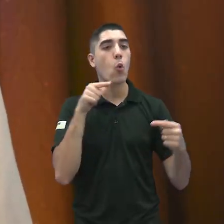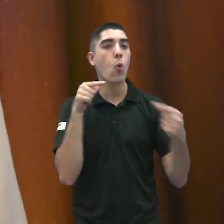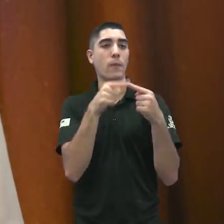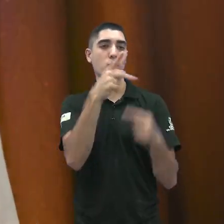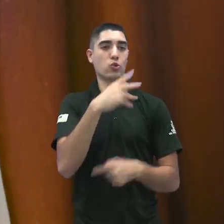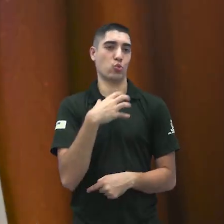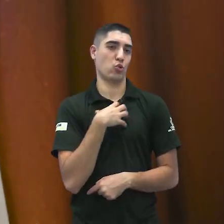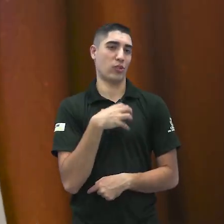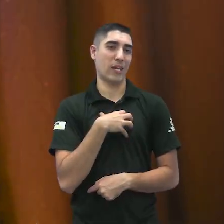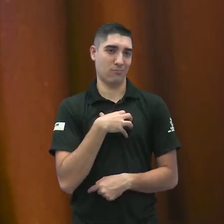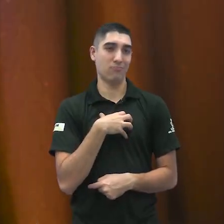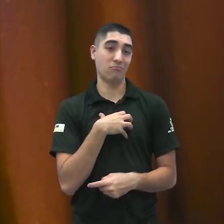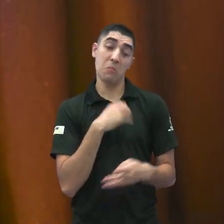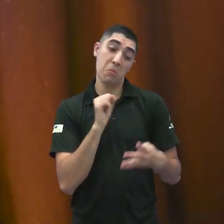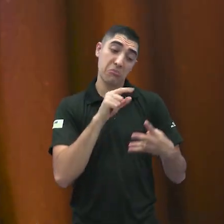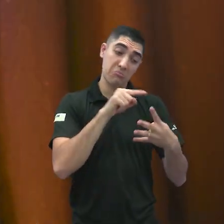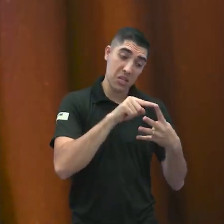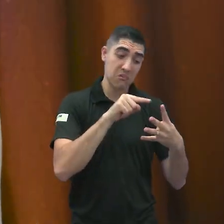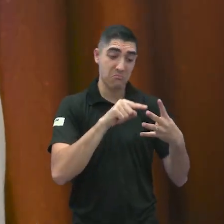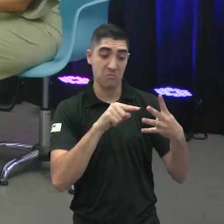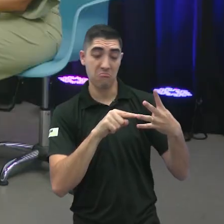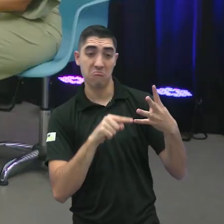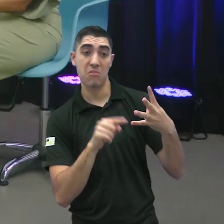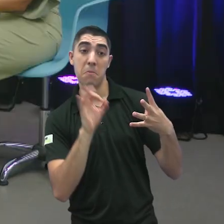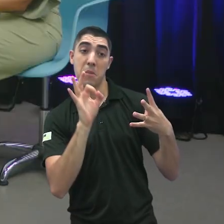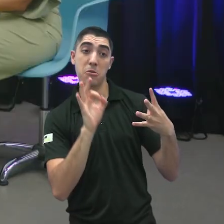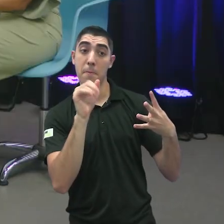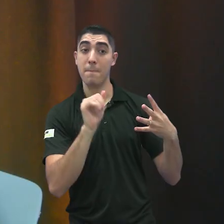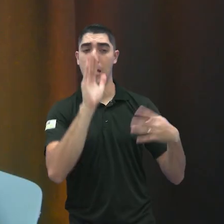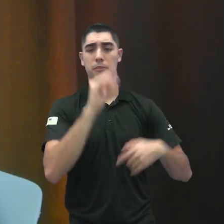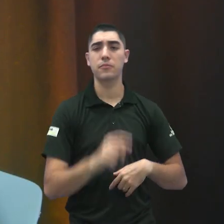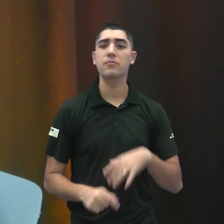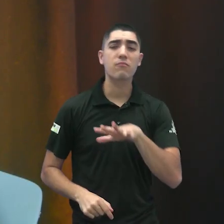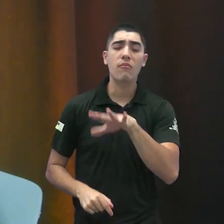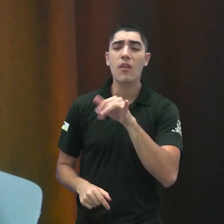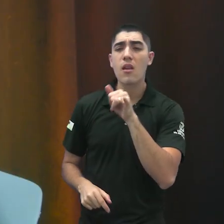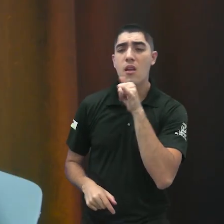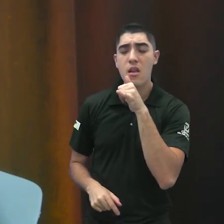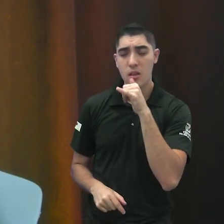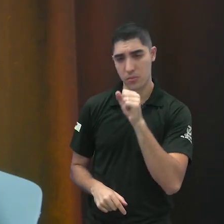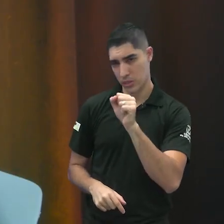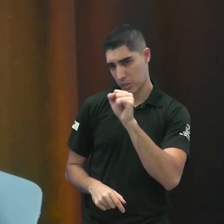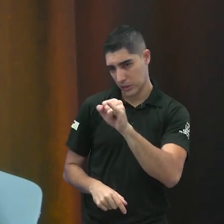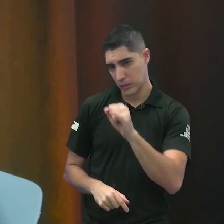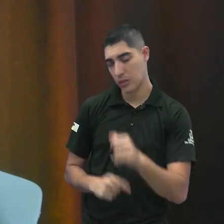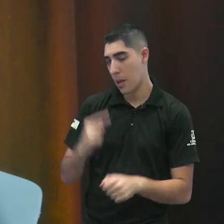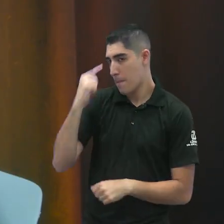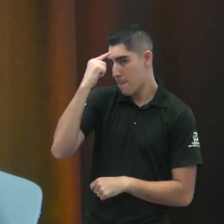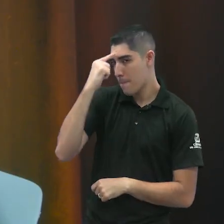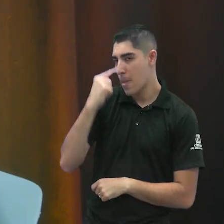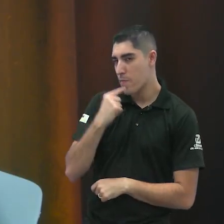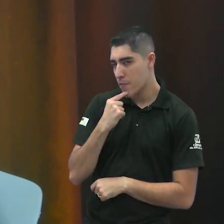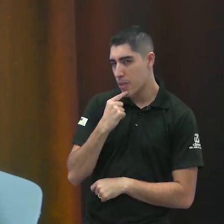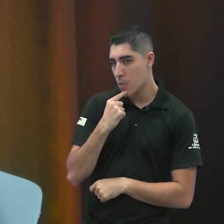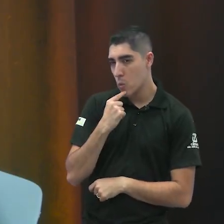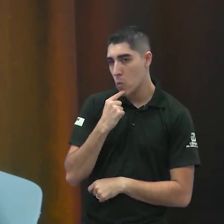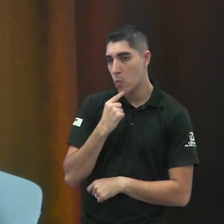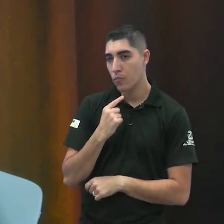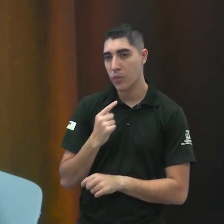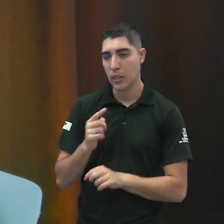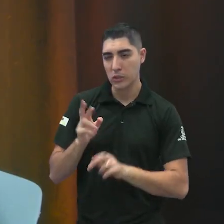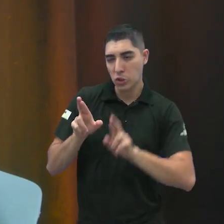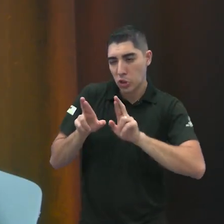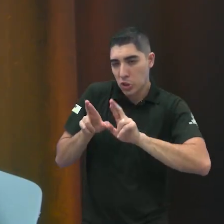estar mais ele sempre vai estar em destaque. Né? E o que acontece quando dois opostos de perfis